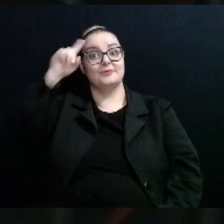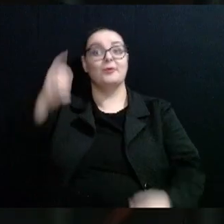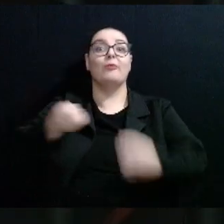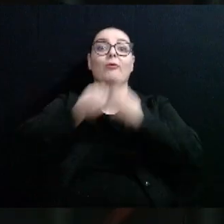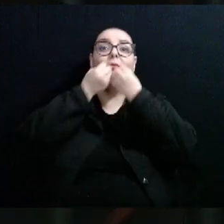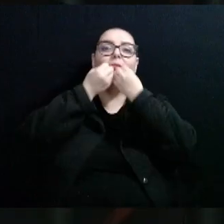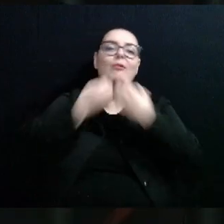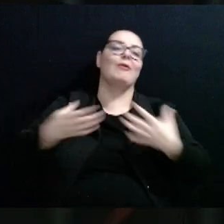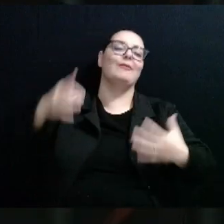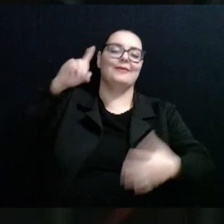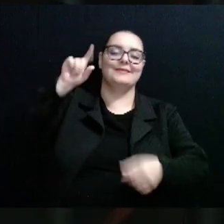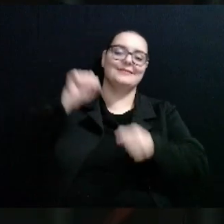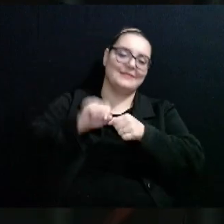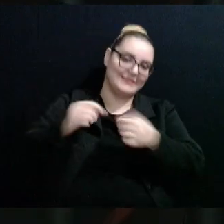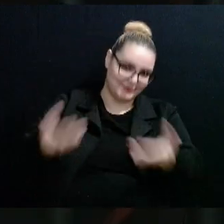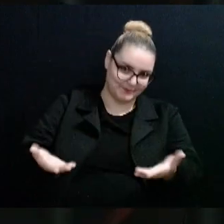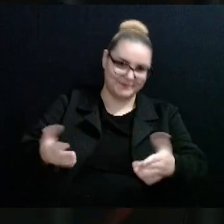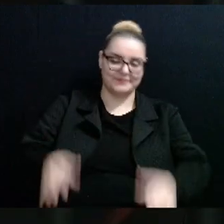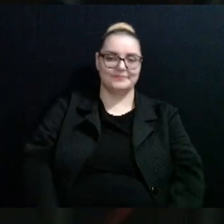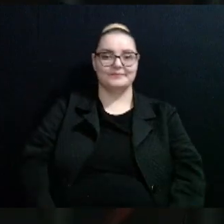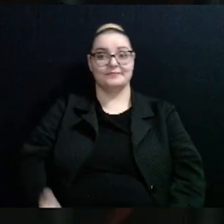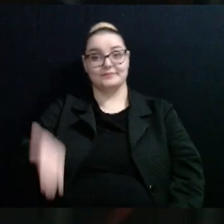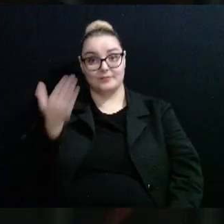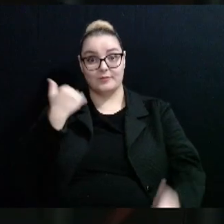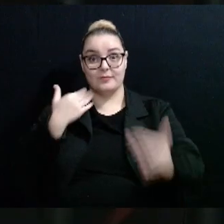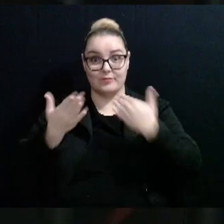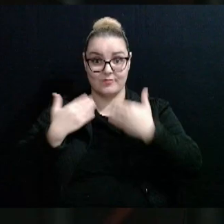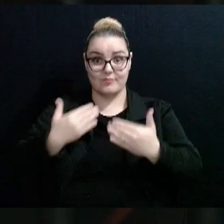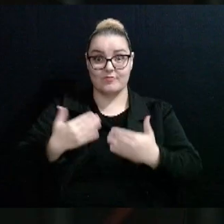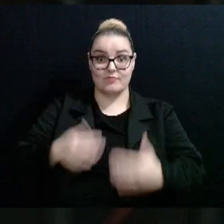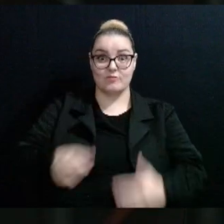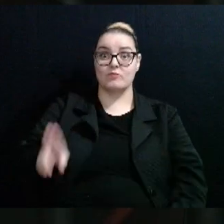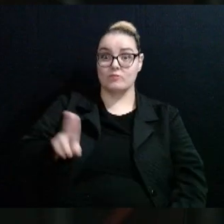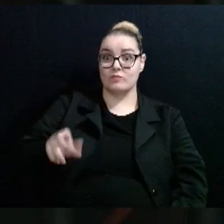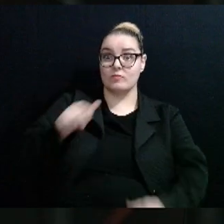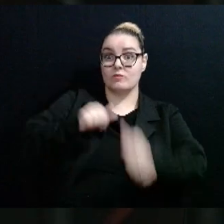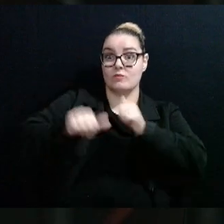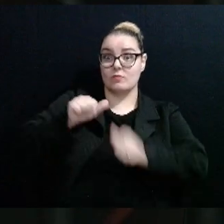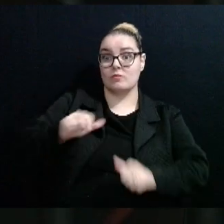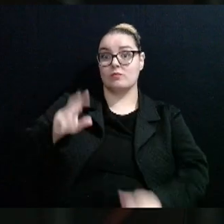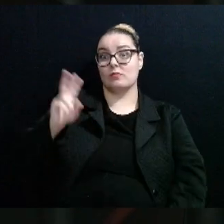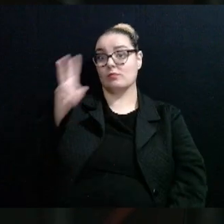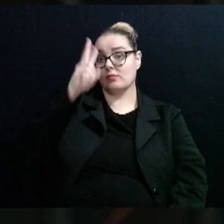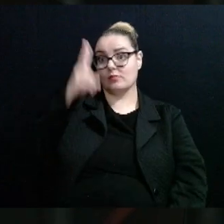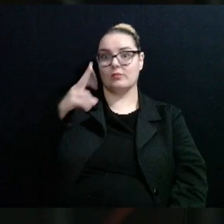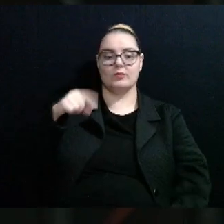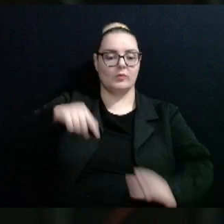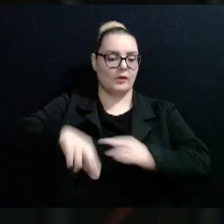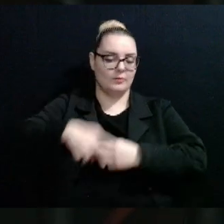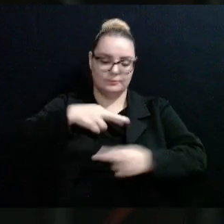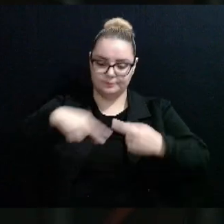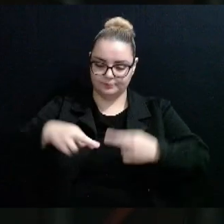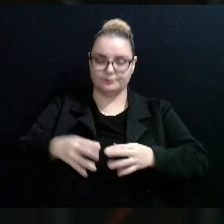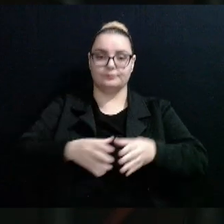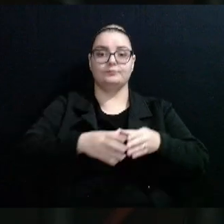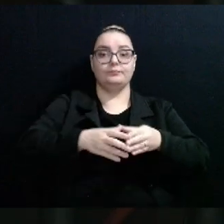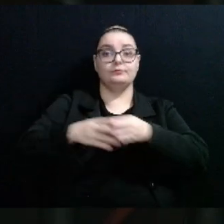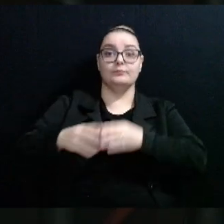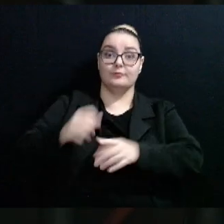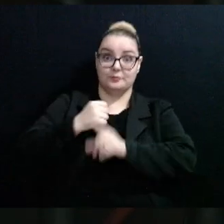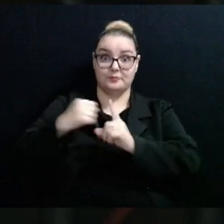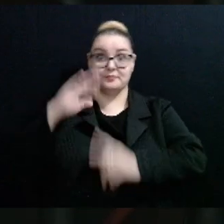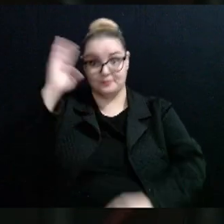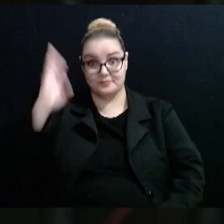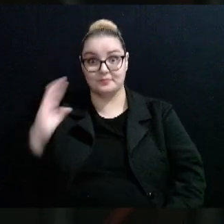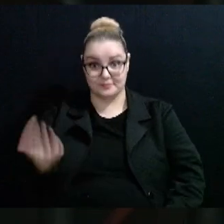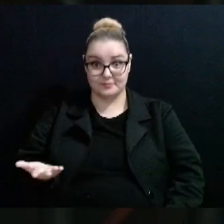Vamos conversar, então, sobre esse consumo de álcool, né, que está profundamente ligado à convivência social no Brasil. E isso fica ainda